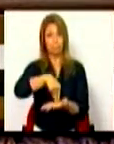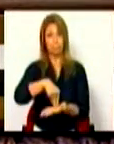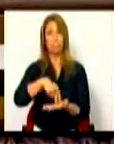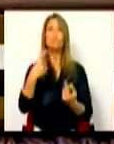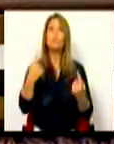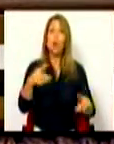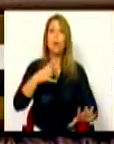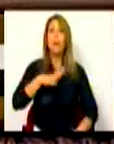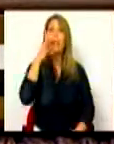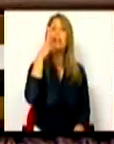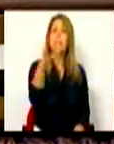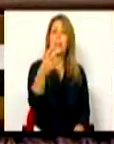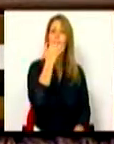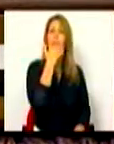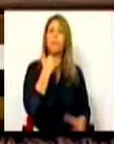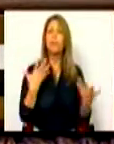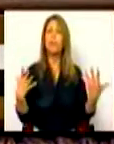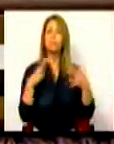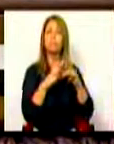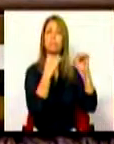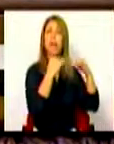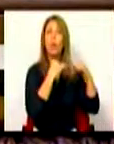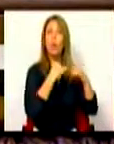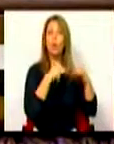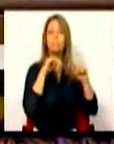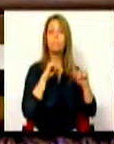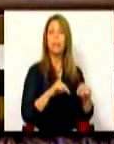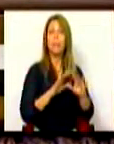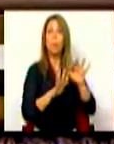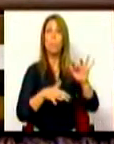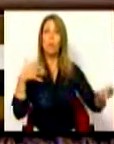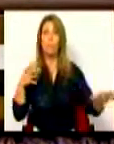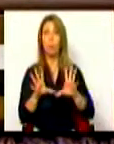a feliz convergência neste Parlamento das forças de